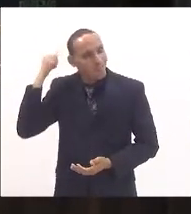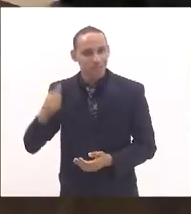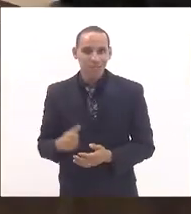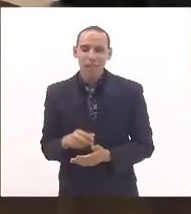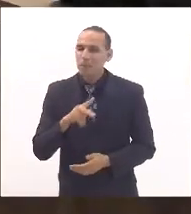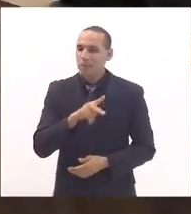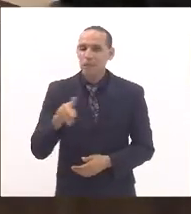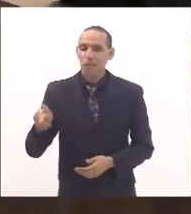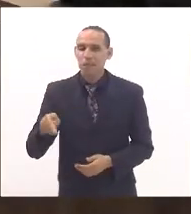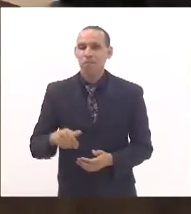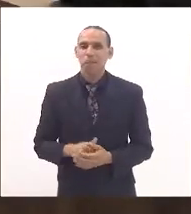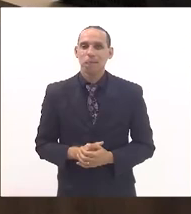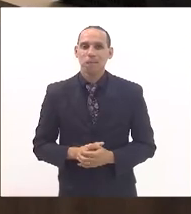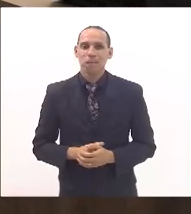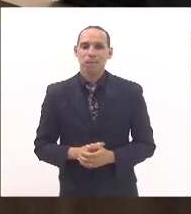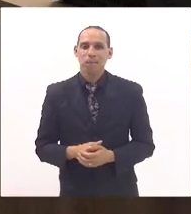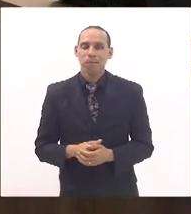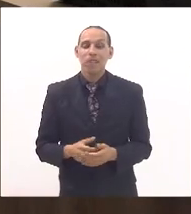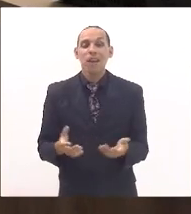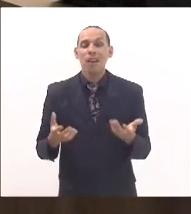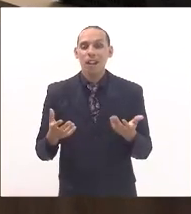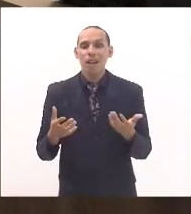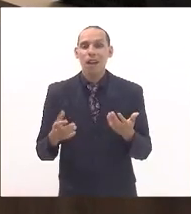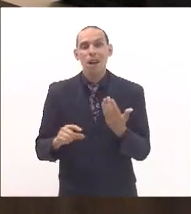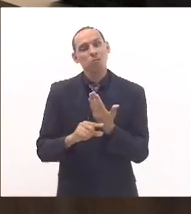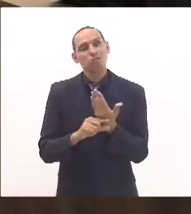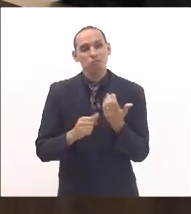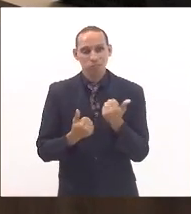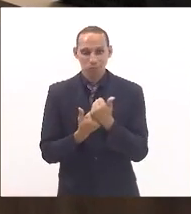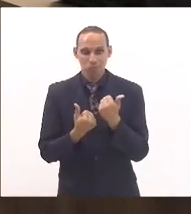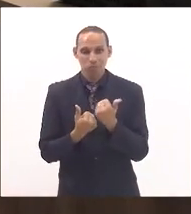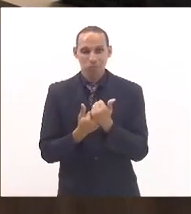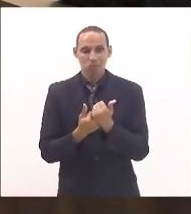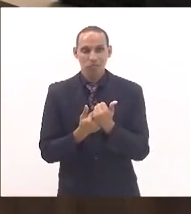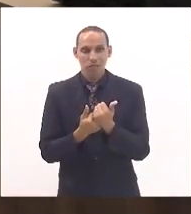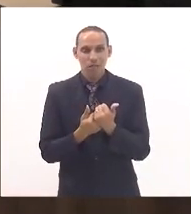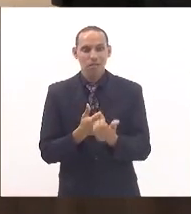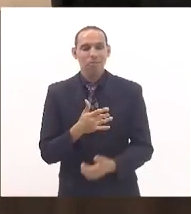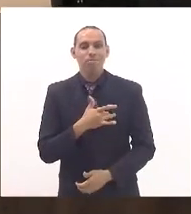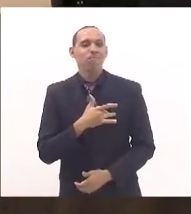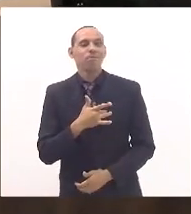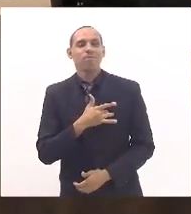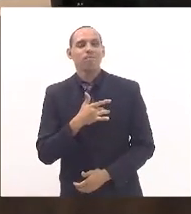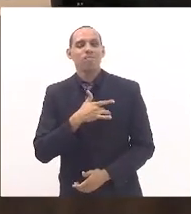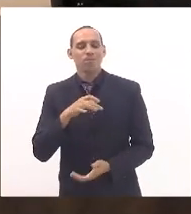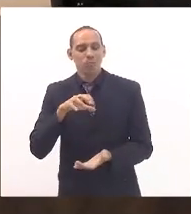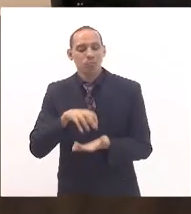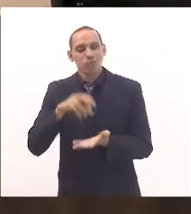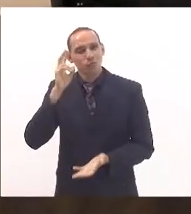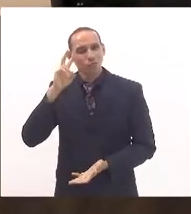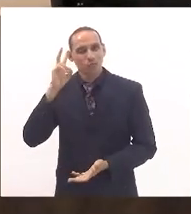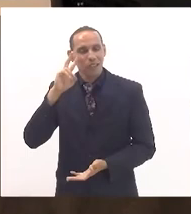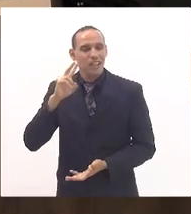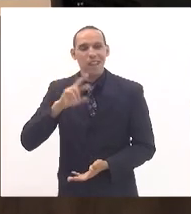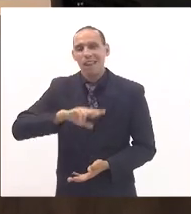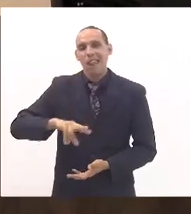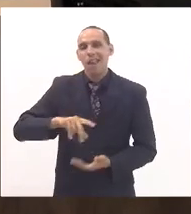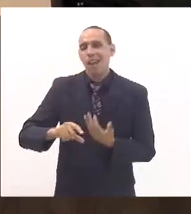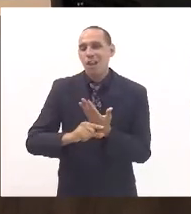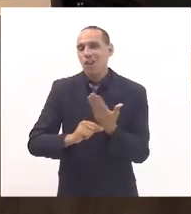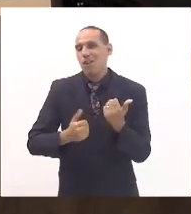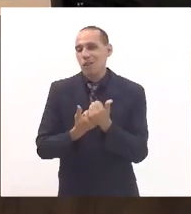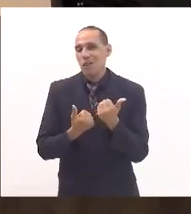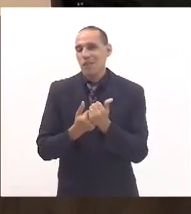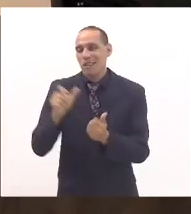Senhor presidente, eu quero coautoria no coração do Centro Histórico. Não quero coautoria com